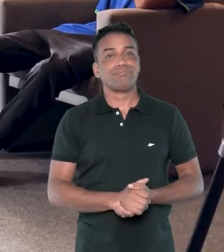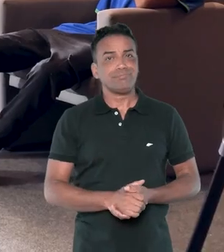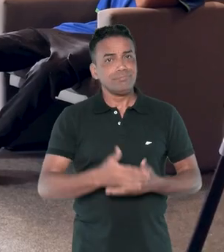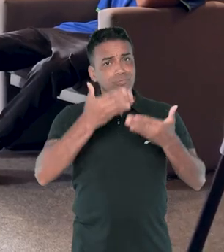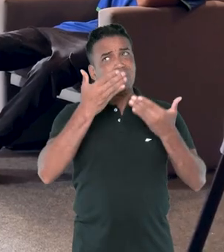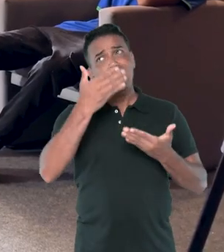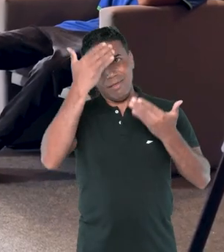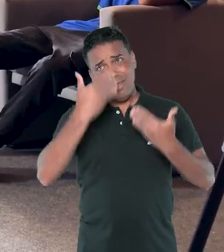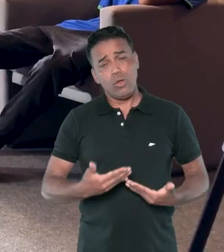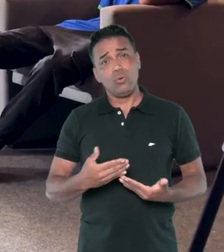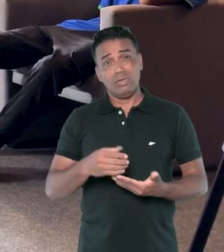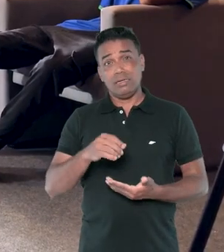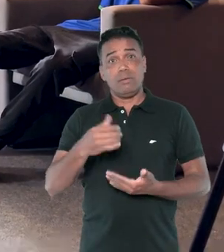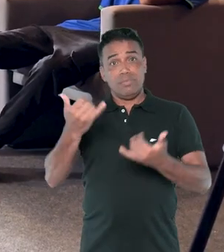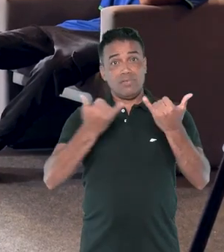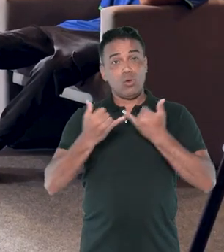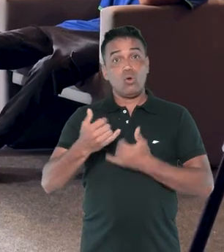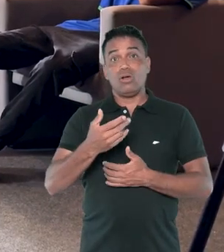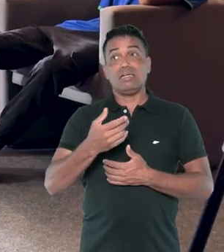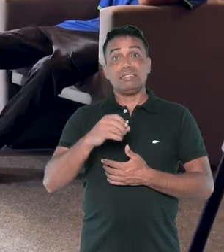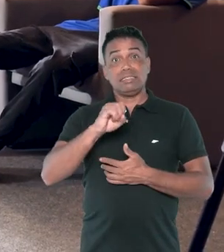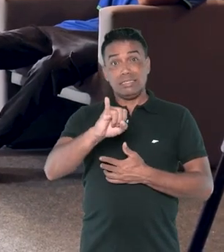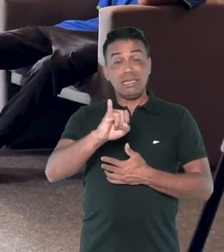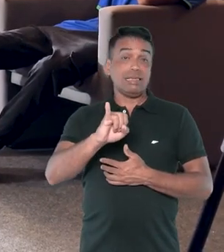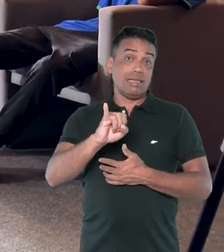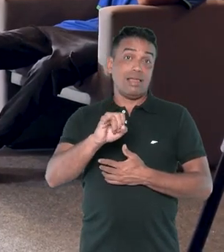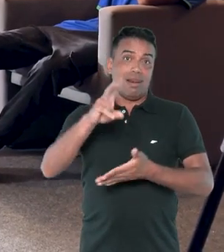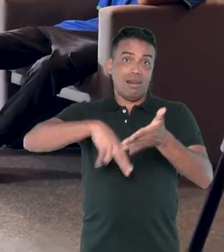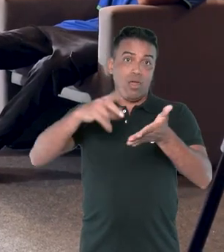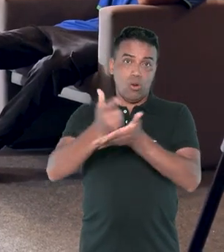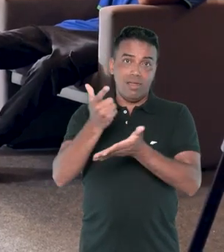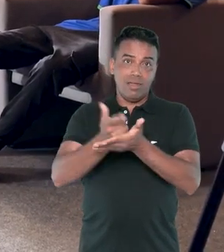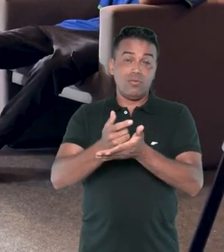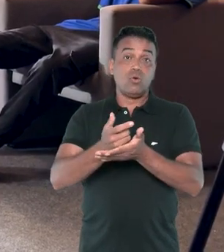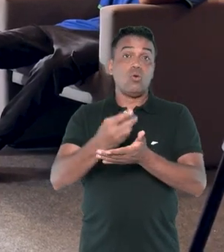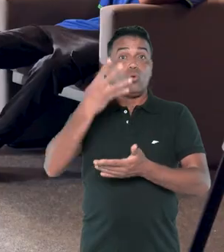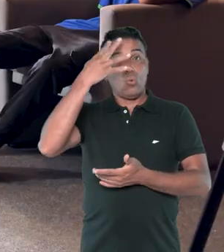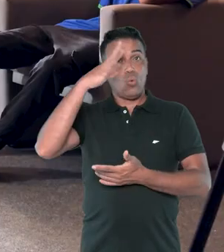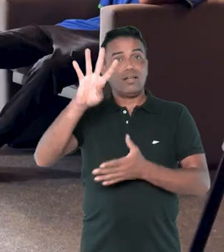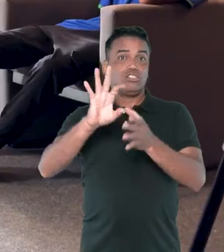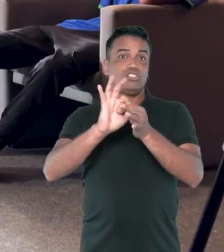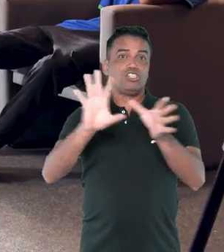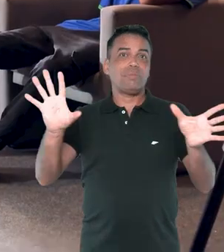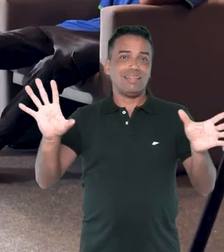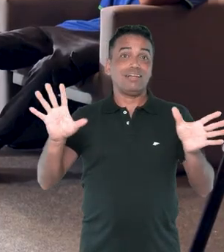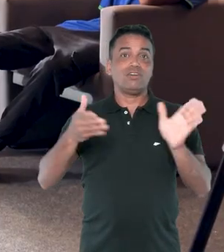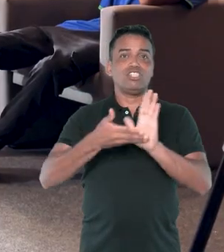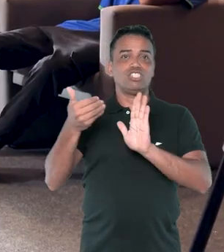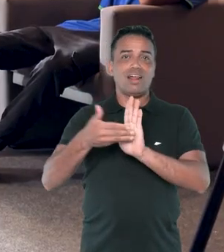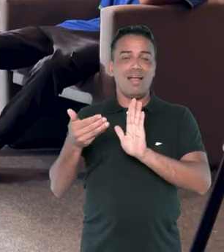só que disseram que se eu lesse um livro, eu ia ter 4 dias de liberdade, porque cada livro que os internos leem, eles têm 4 dias a menos na